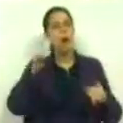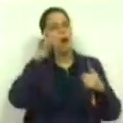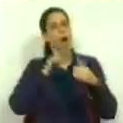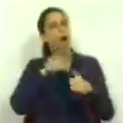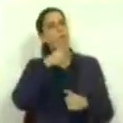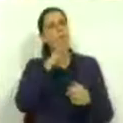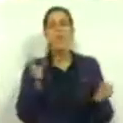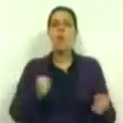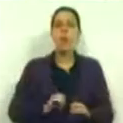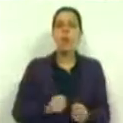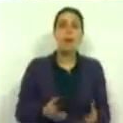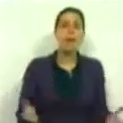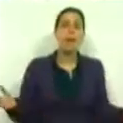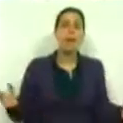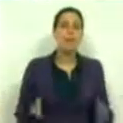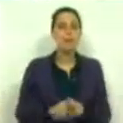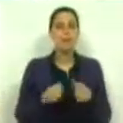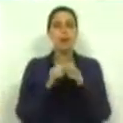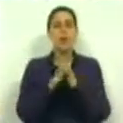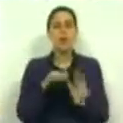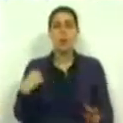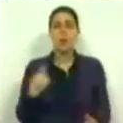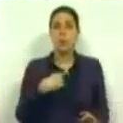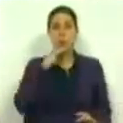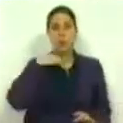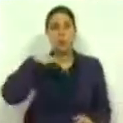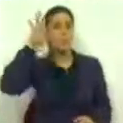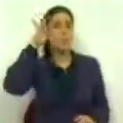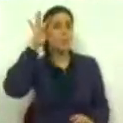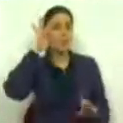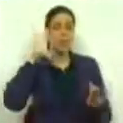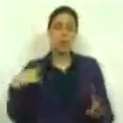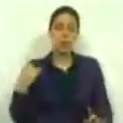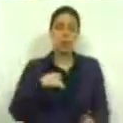ambição. Enfim, todos nós podemos imaginar